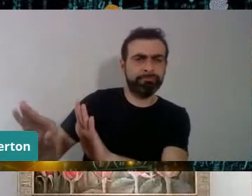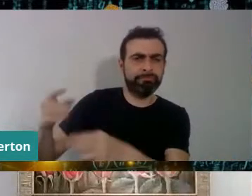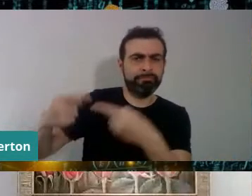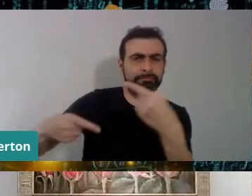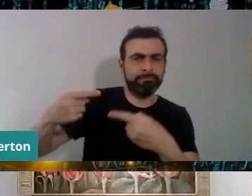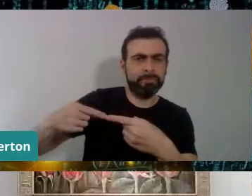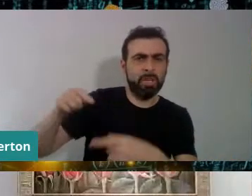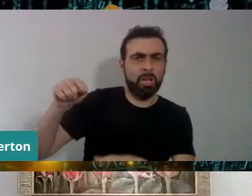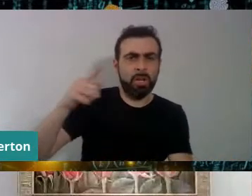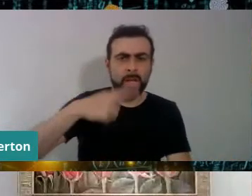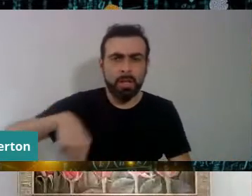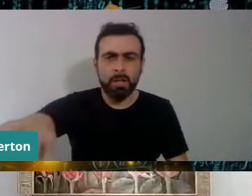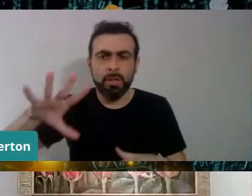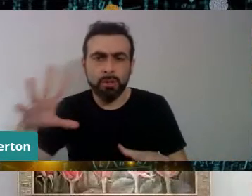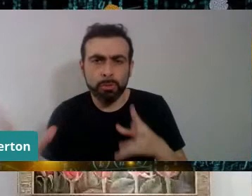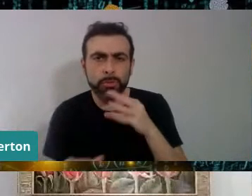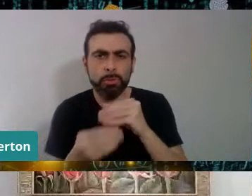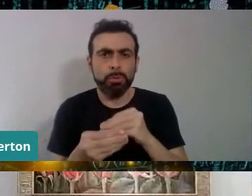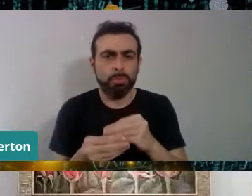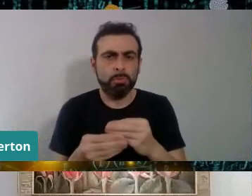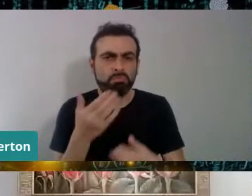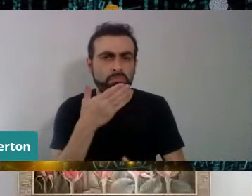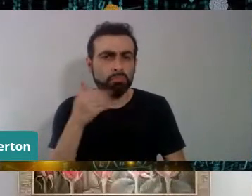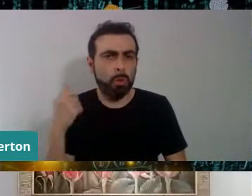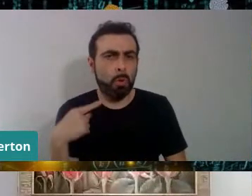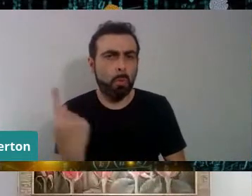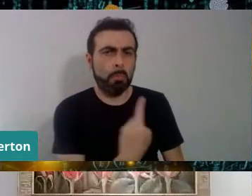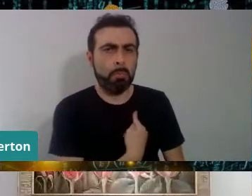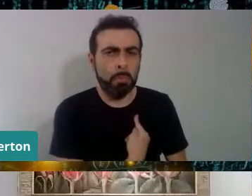fator agregador, viu?